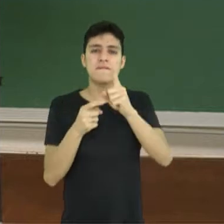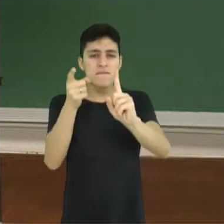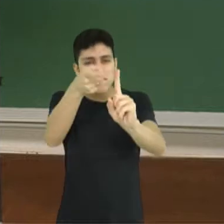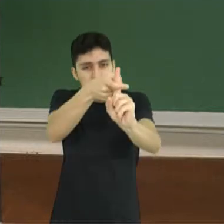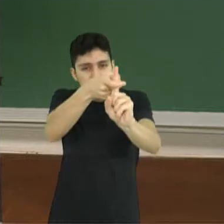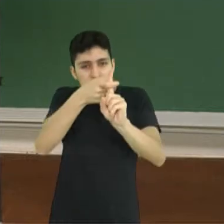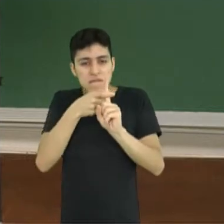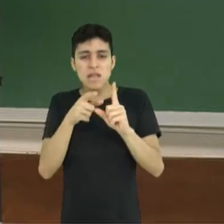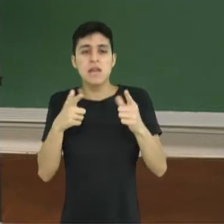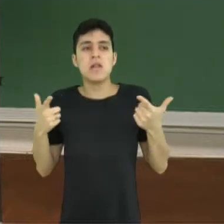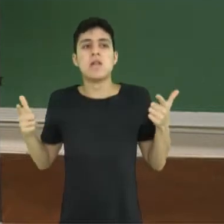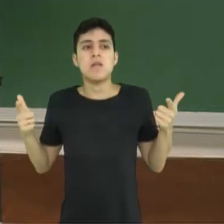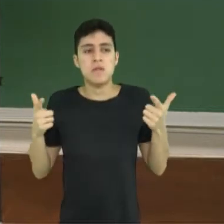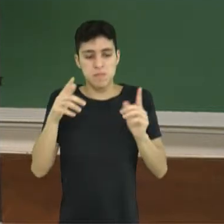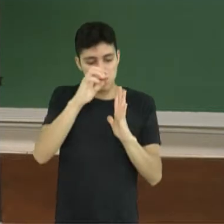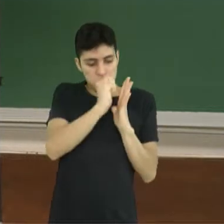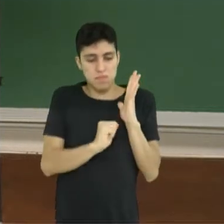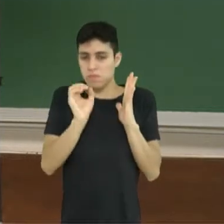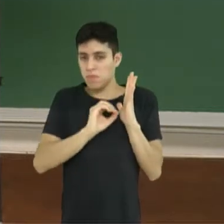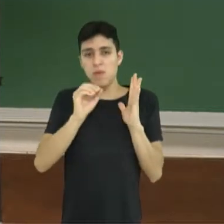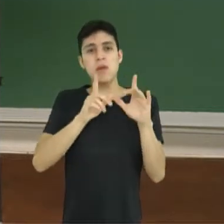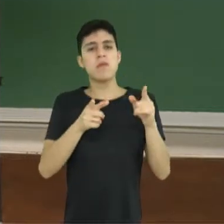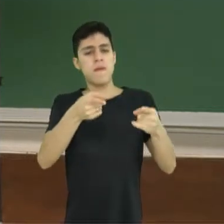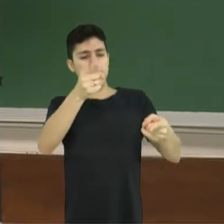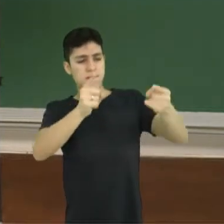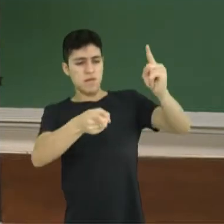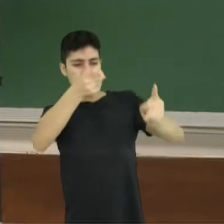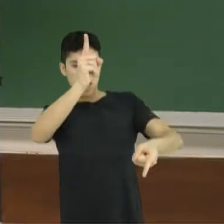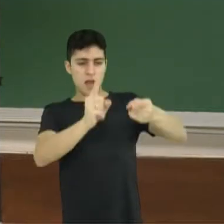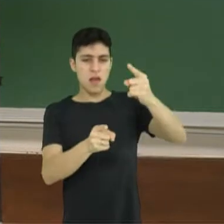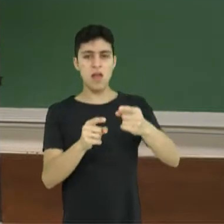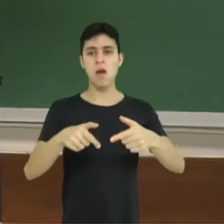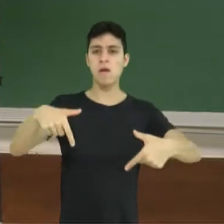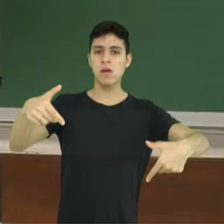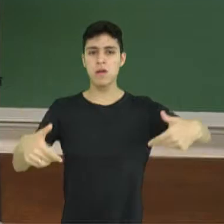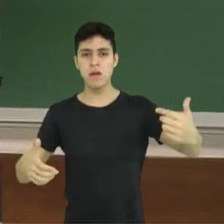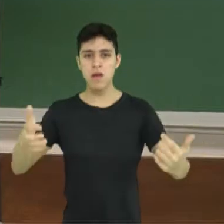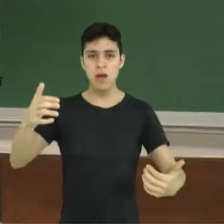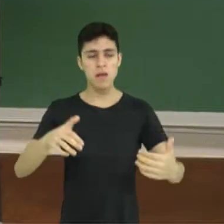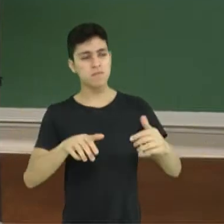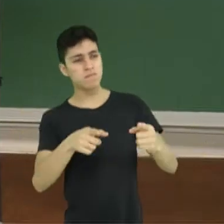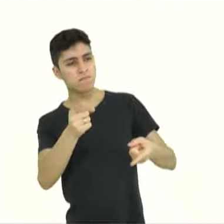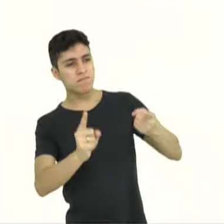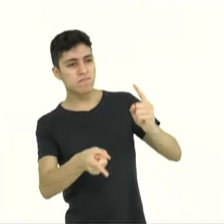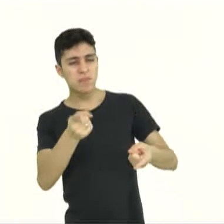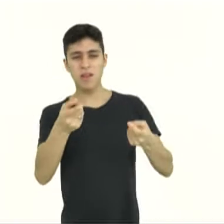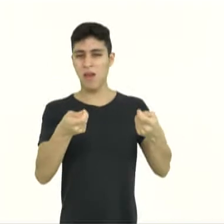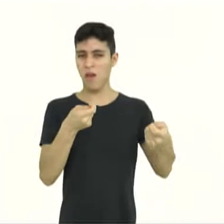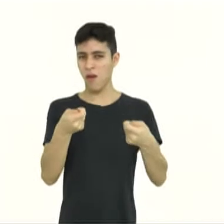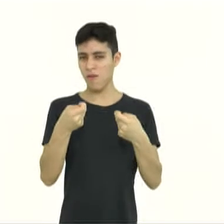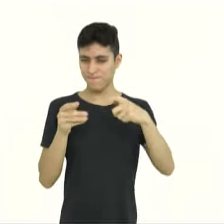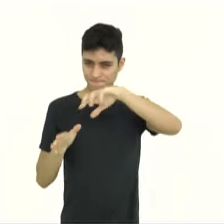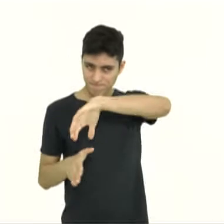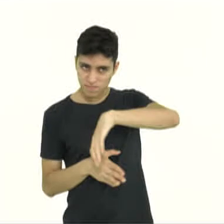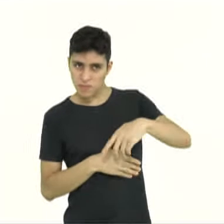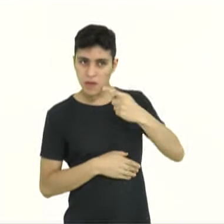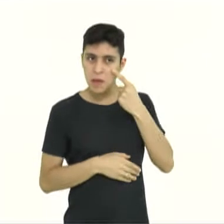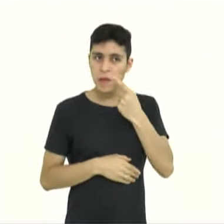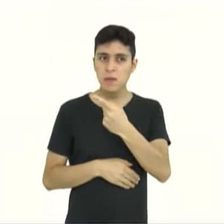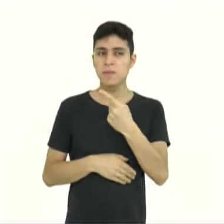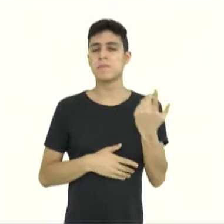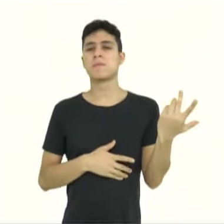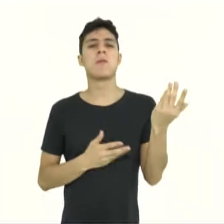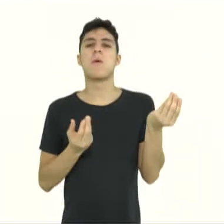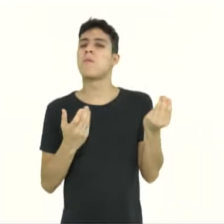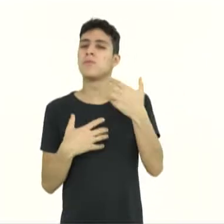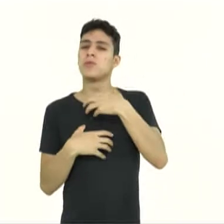tem esse contato direto com o boneco, é através dessa vara mesmo. O de robótica, que é manipulação com o uso da